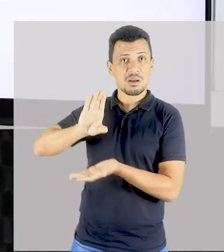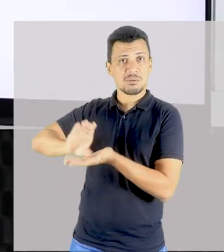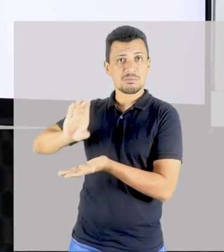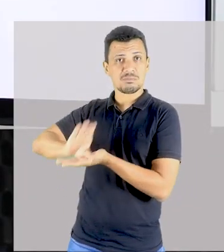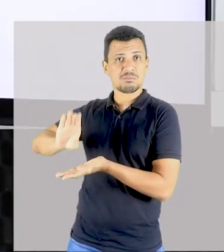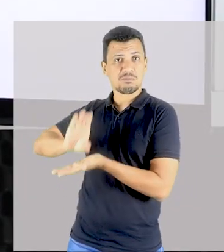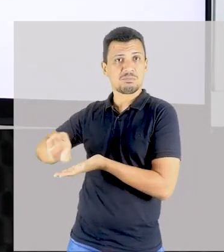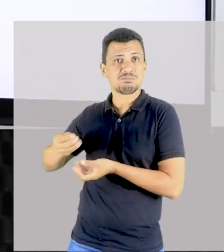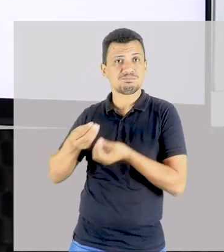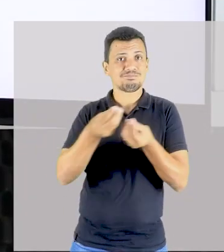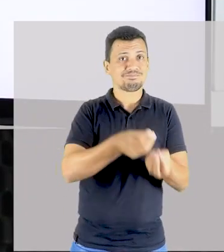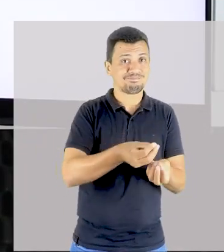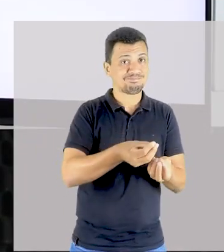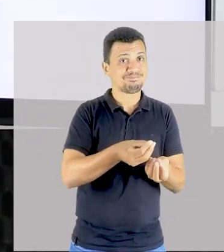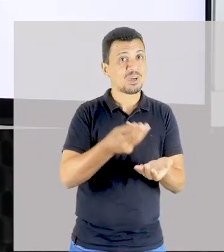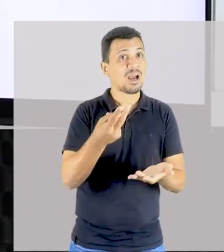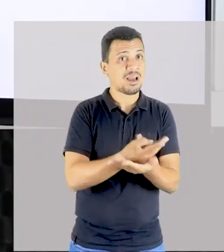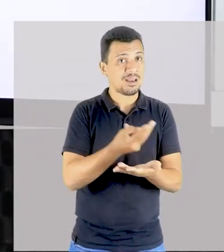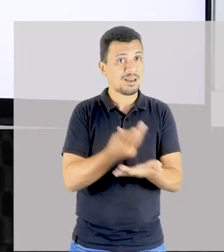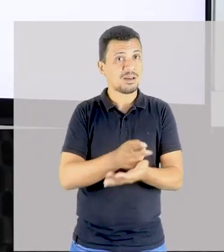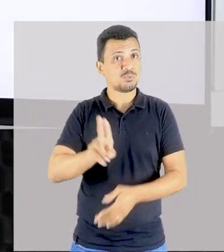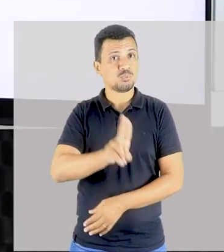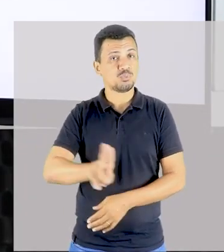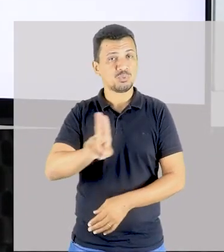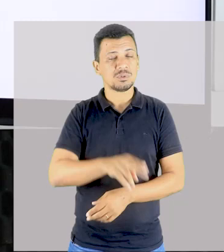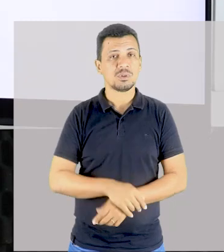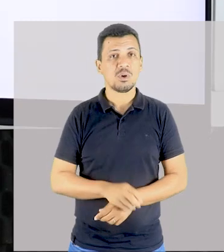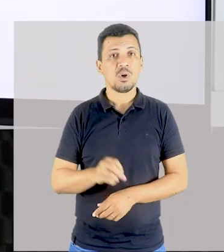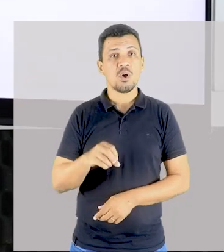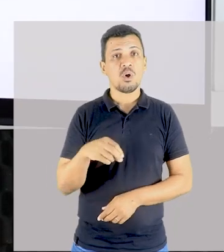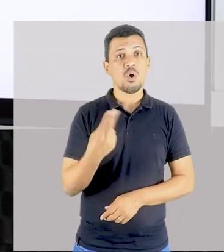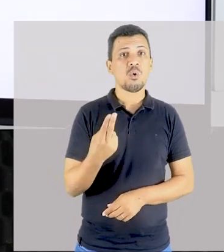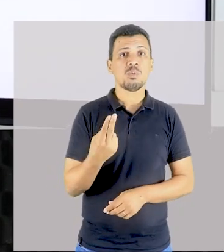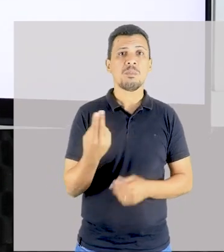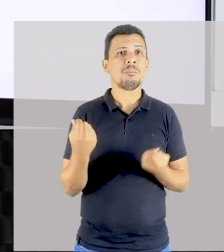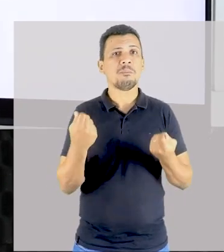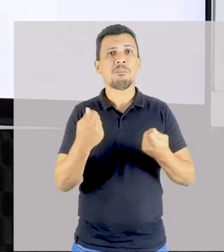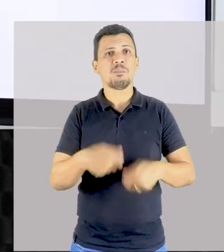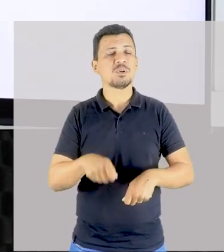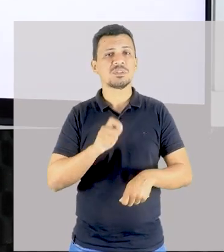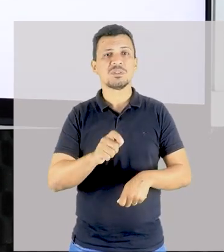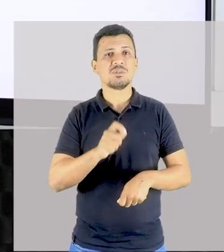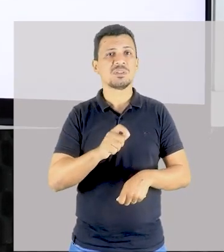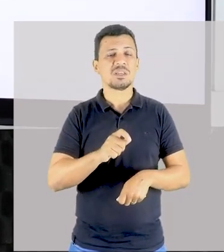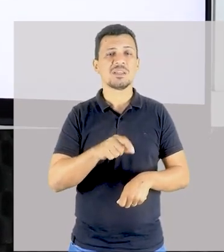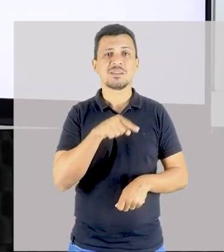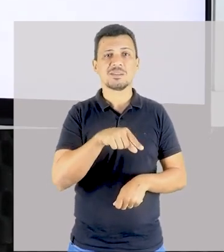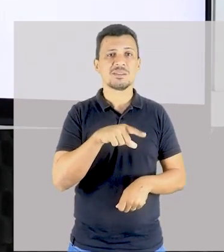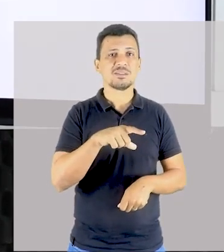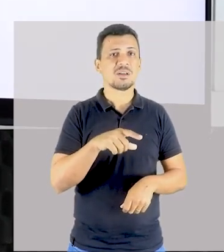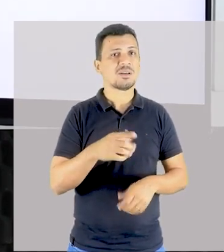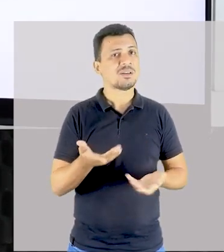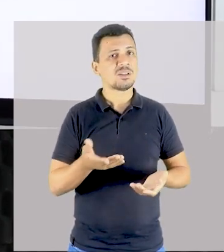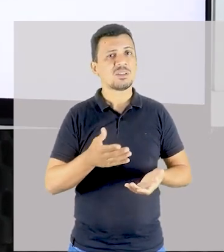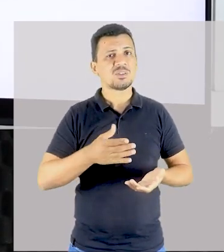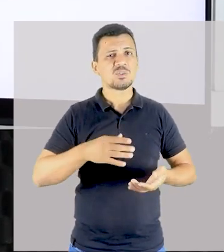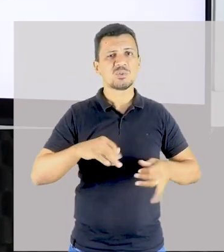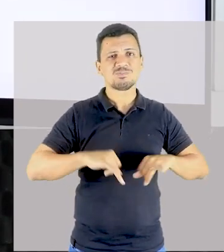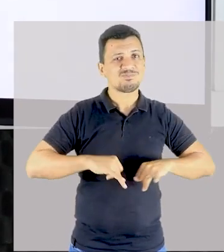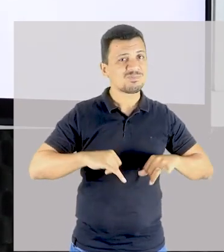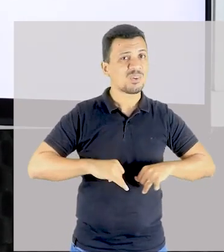direta ou o potencial ou a potencial estigmatização dos beneficiários O que que é uma